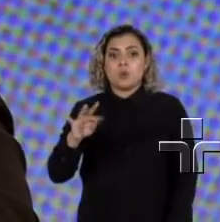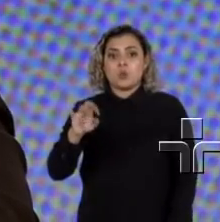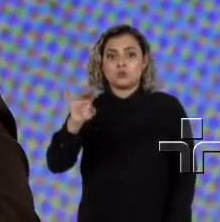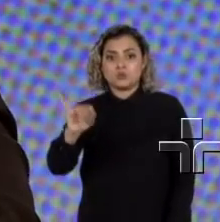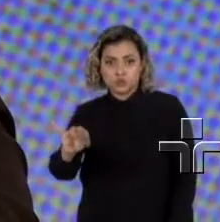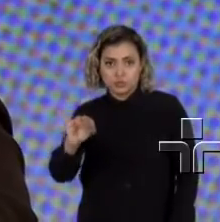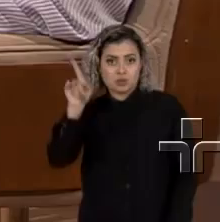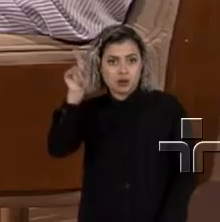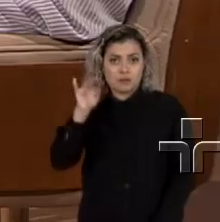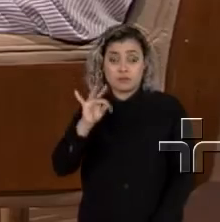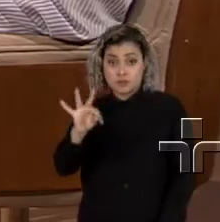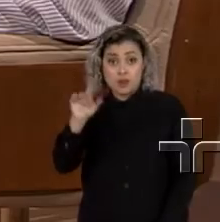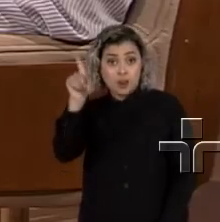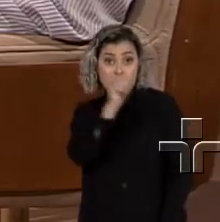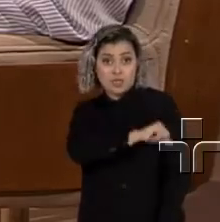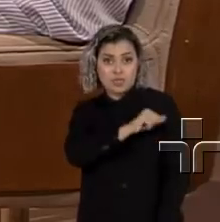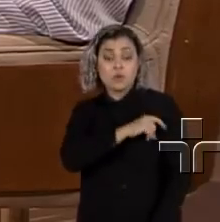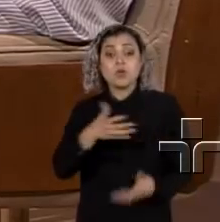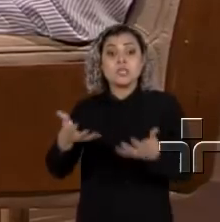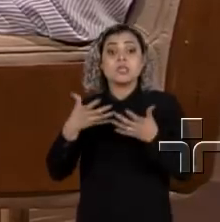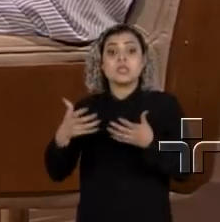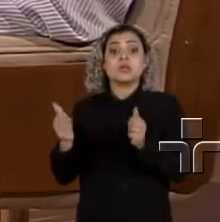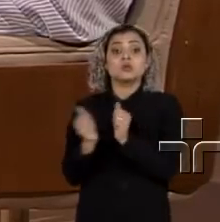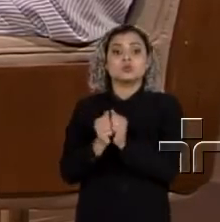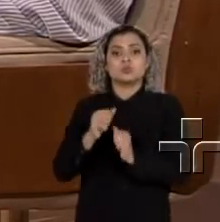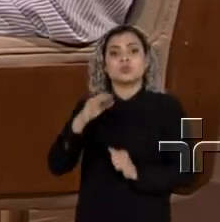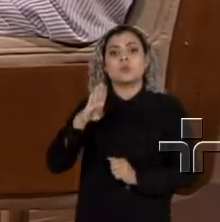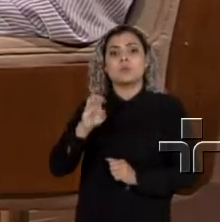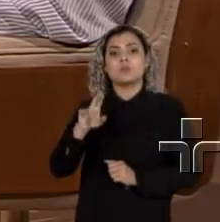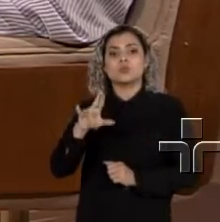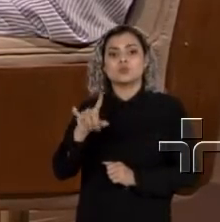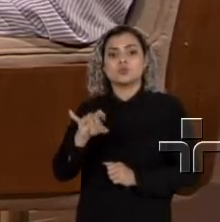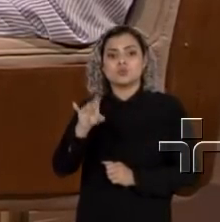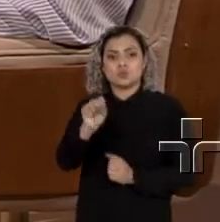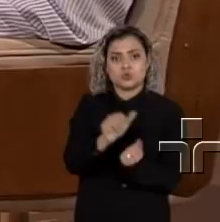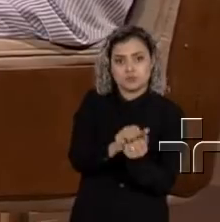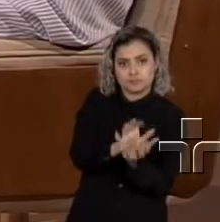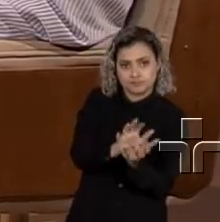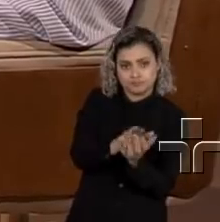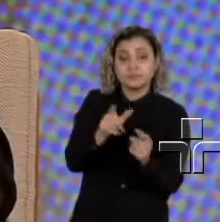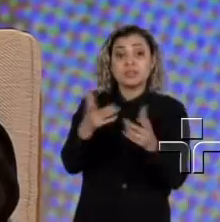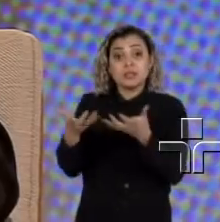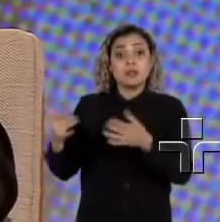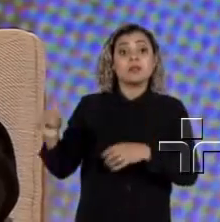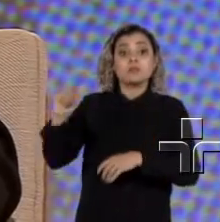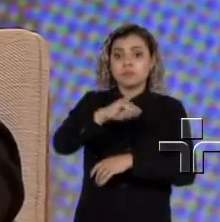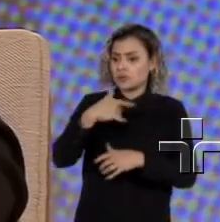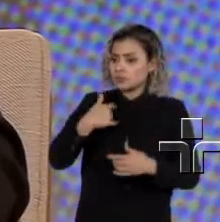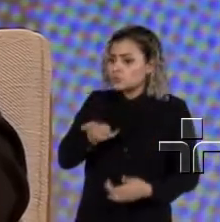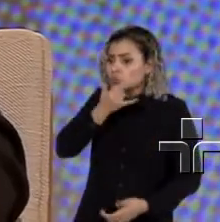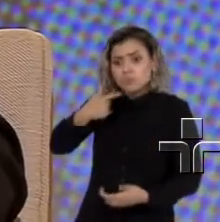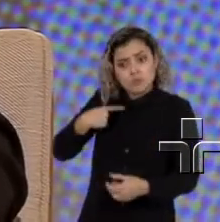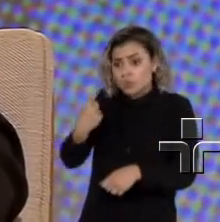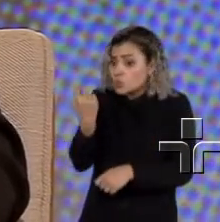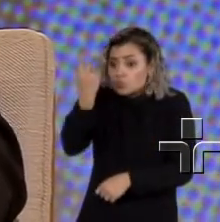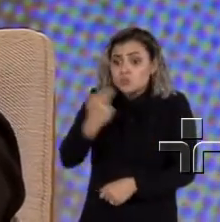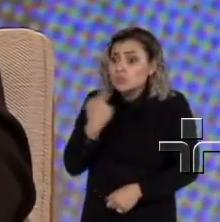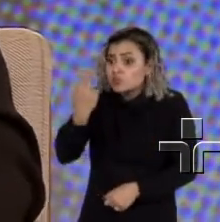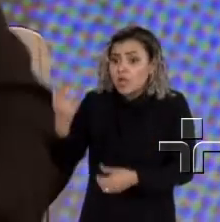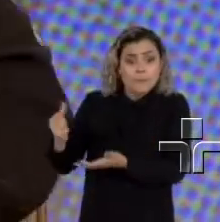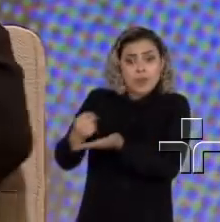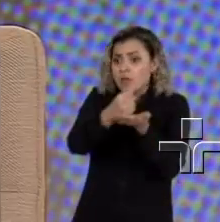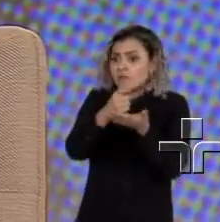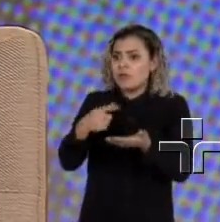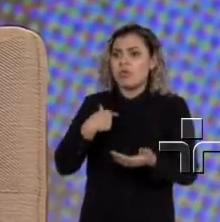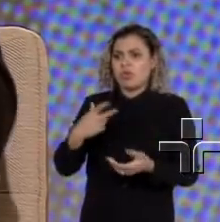cara queria ir para Búzios, estava lá com a família, ele queria ir para Búzios, e o cara falou, eu não vou levar porque o tempo está ruim, doutor. Eu tirei